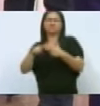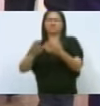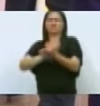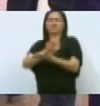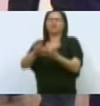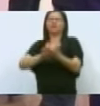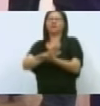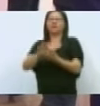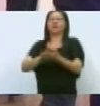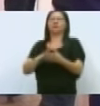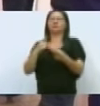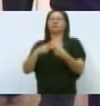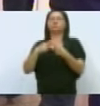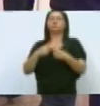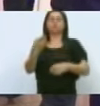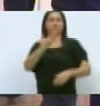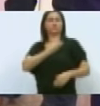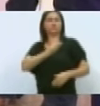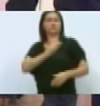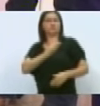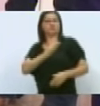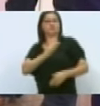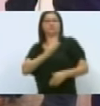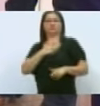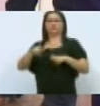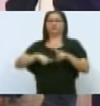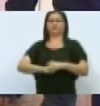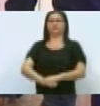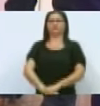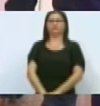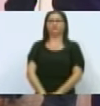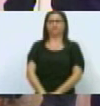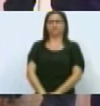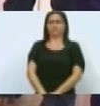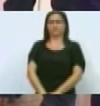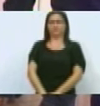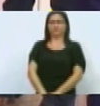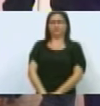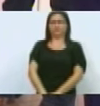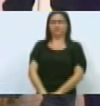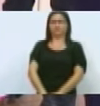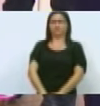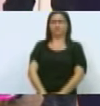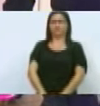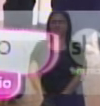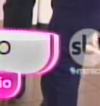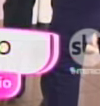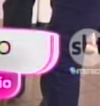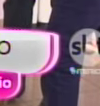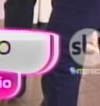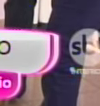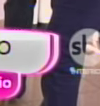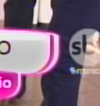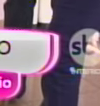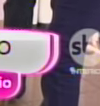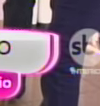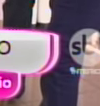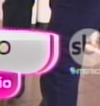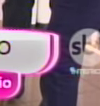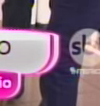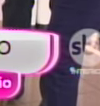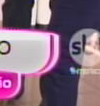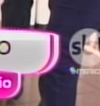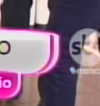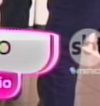menos para os colegas de profissão. Não sentimos dificuldade nenhuma. Aqui é uma empresa que tem própria de